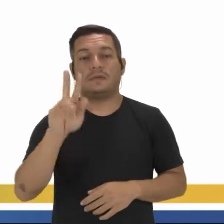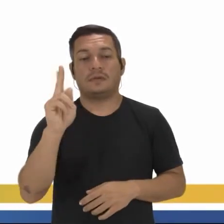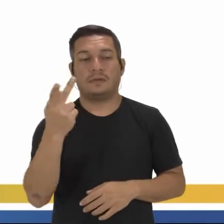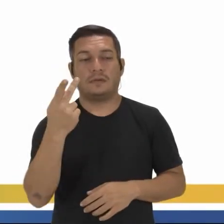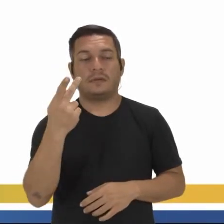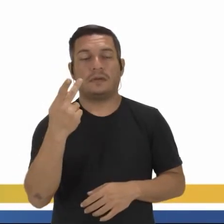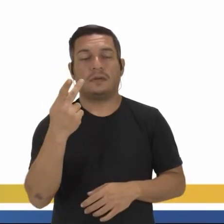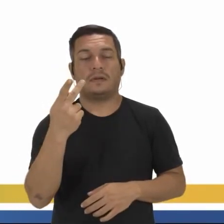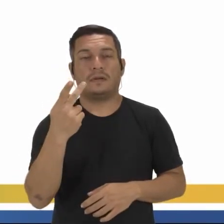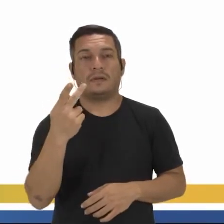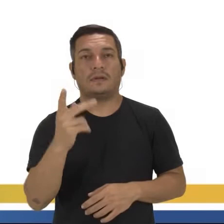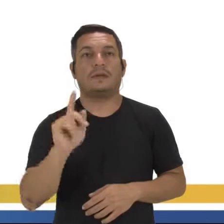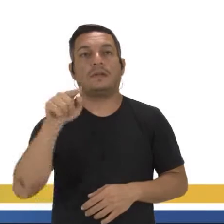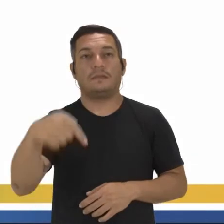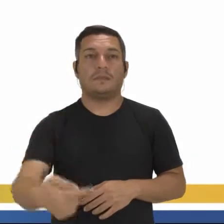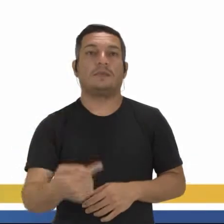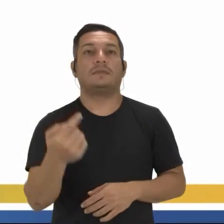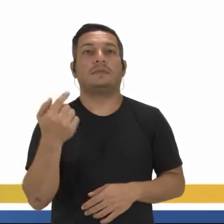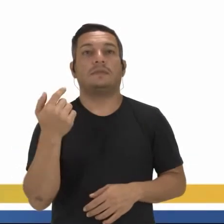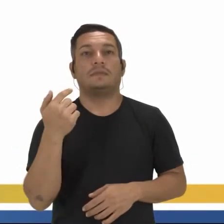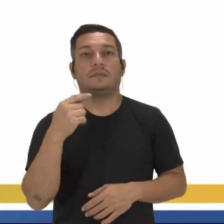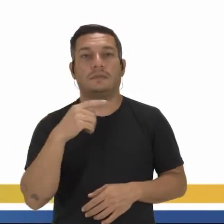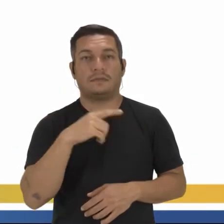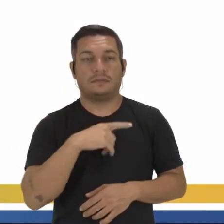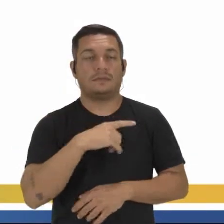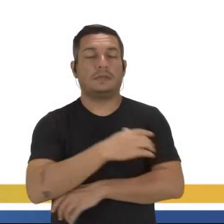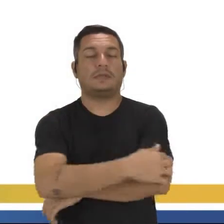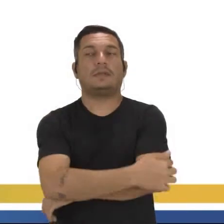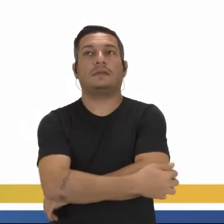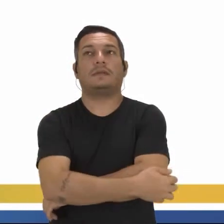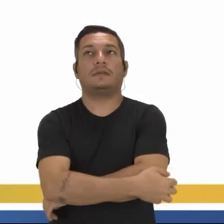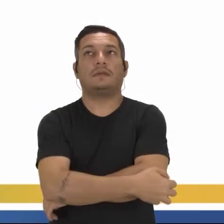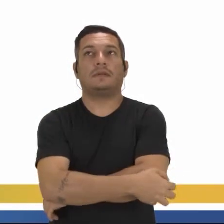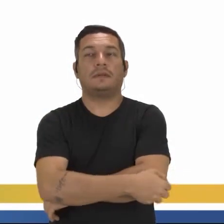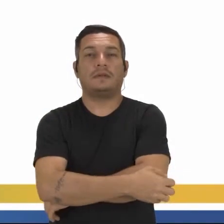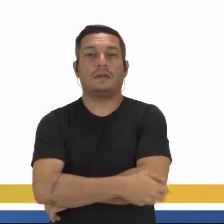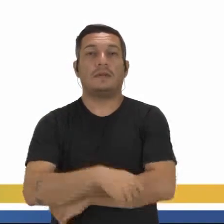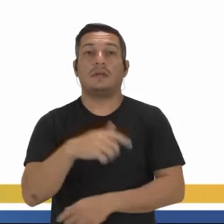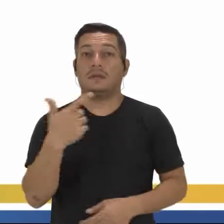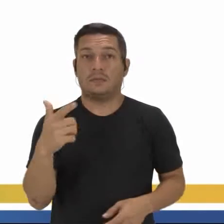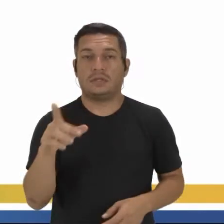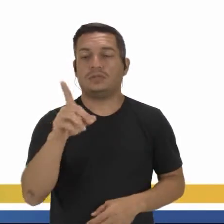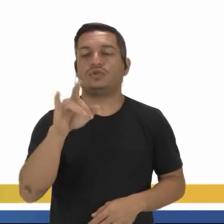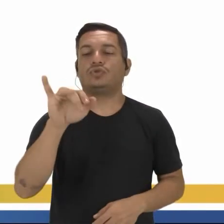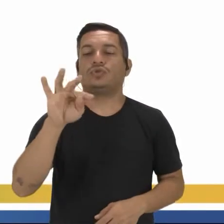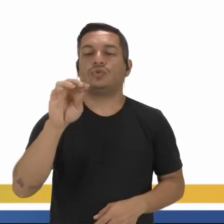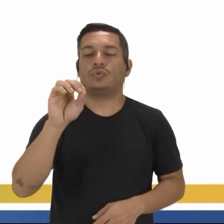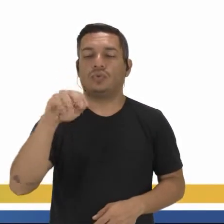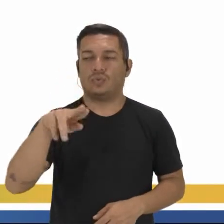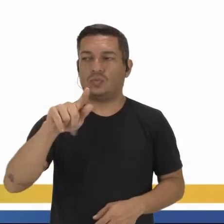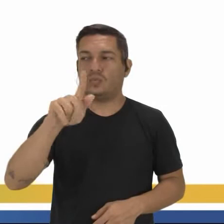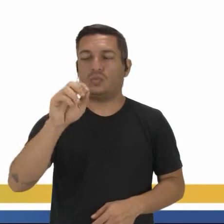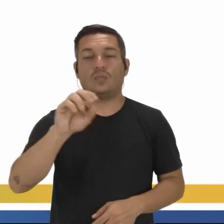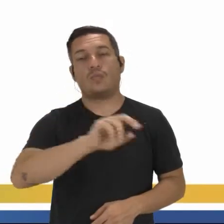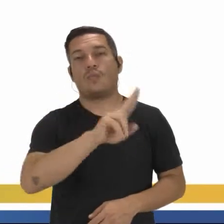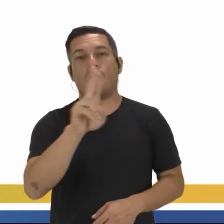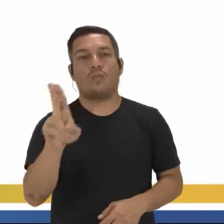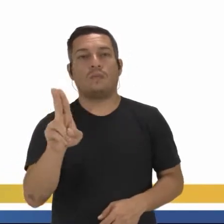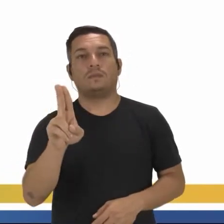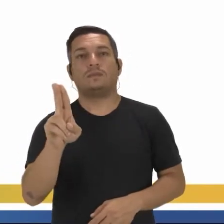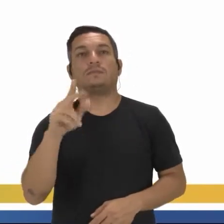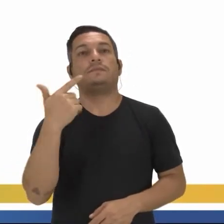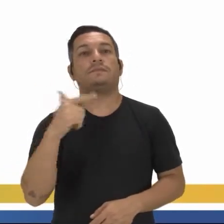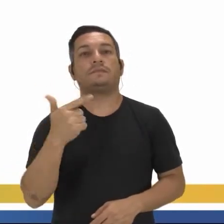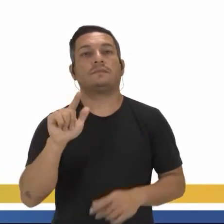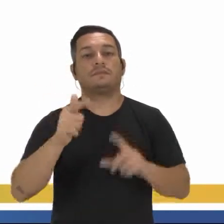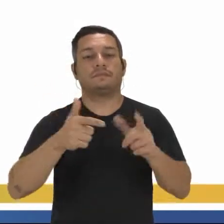NH, depois dele, ou seja, depois dele não venha um ditongo, tá? Ou que eles